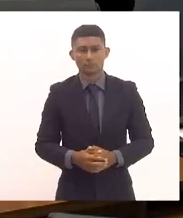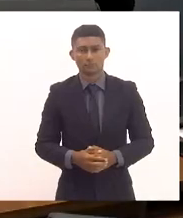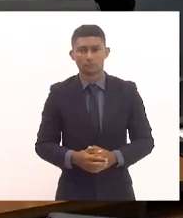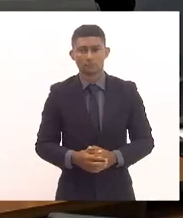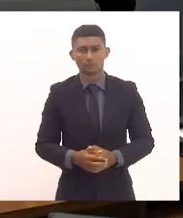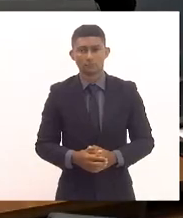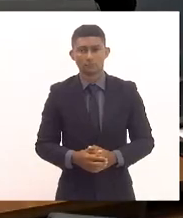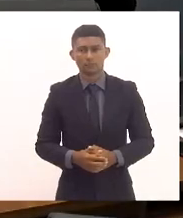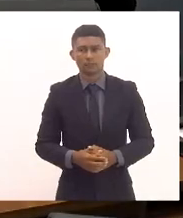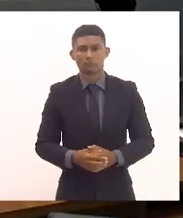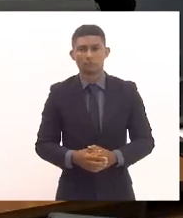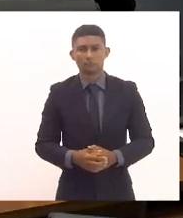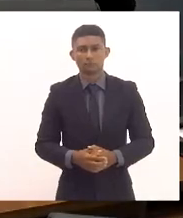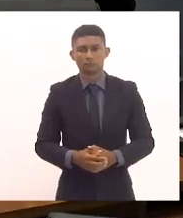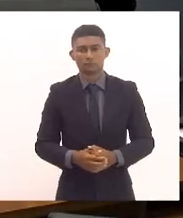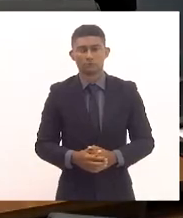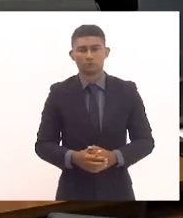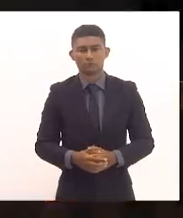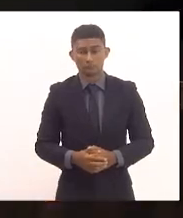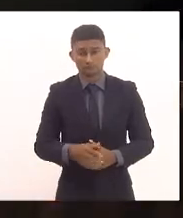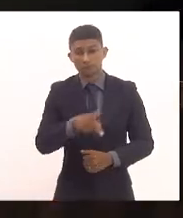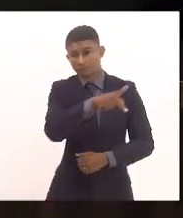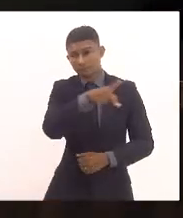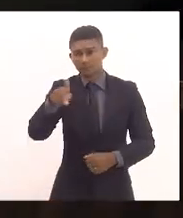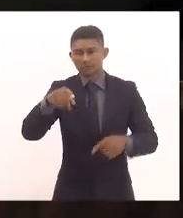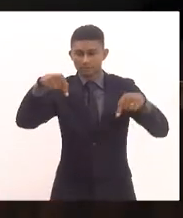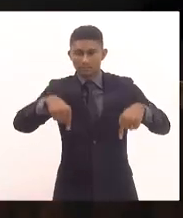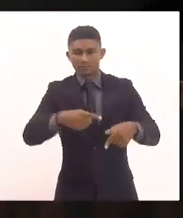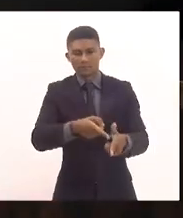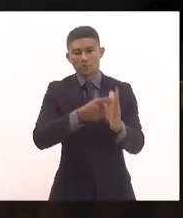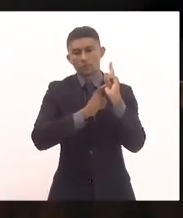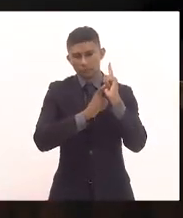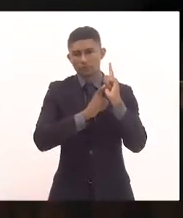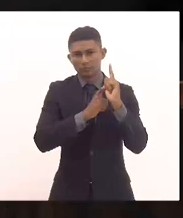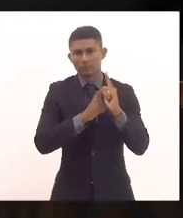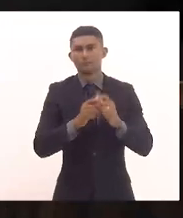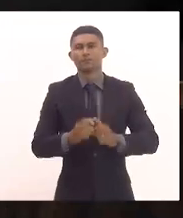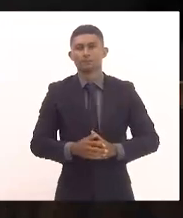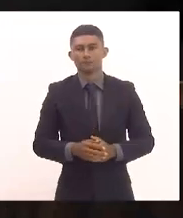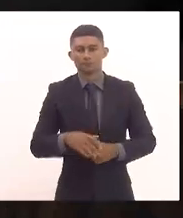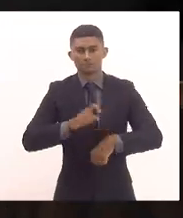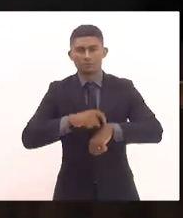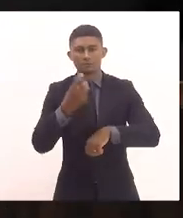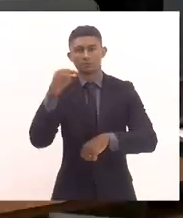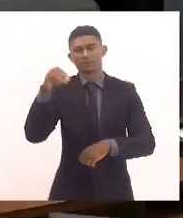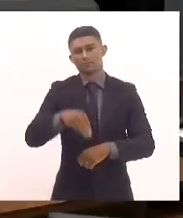projeto. Presidência, presidência suspende o trabalho por 3 minutos. Presidência